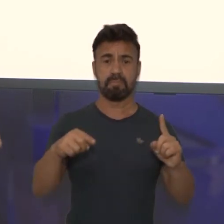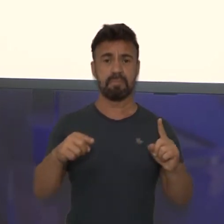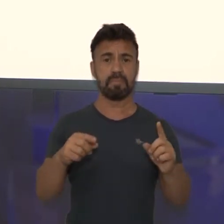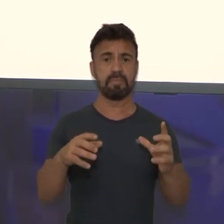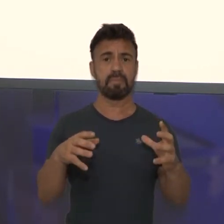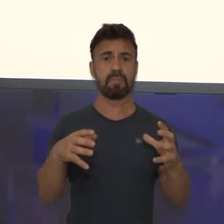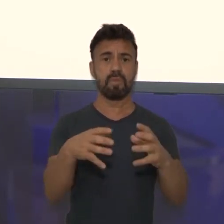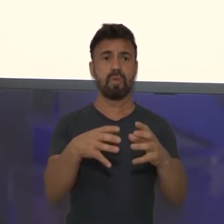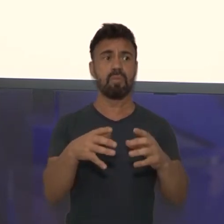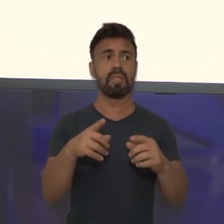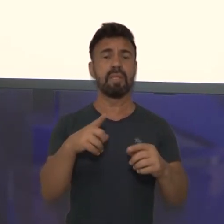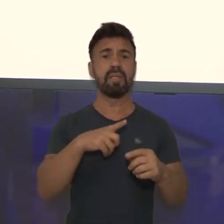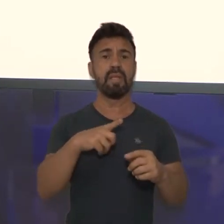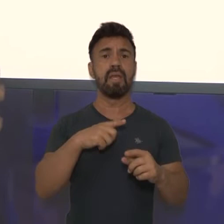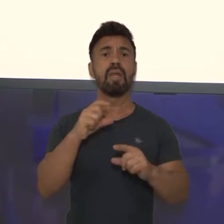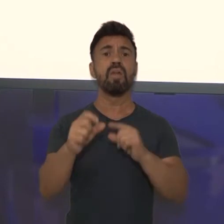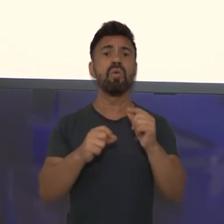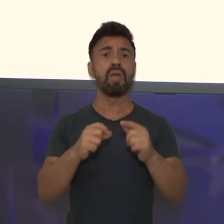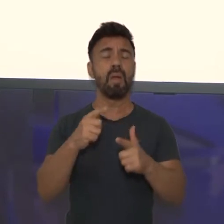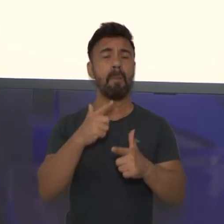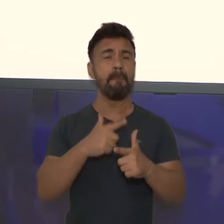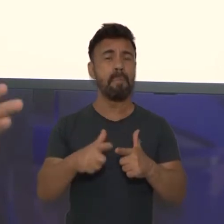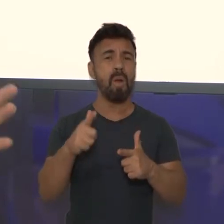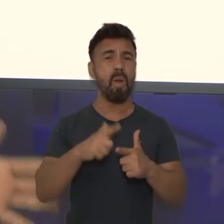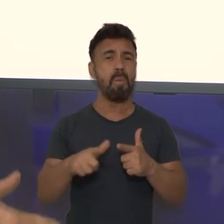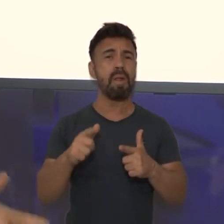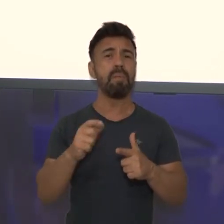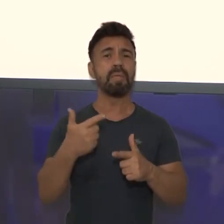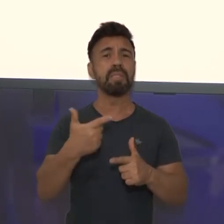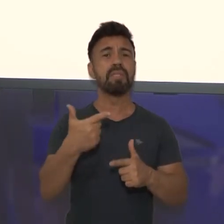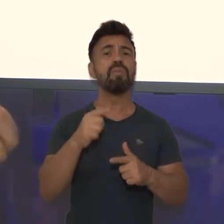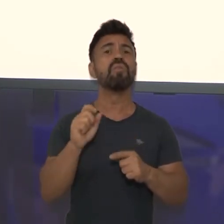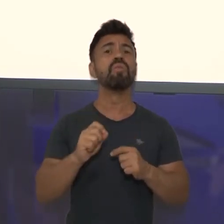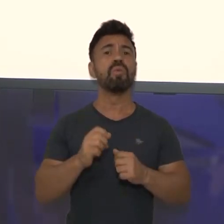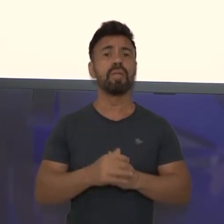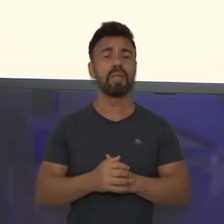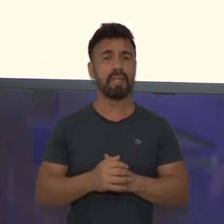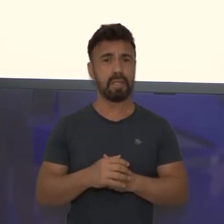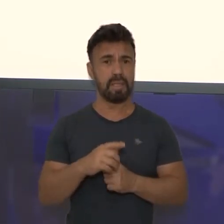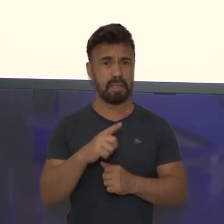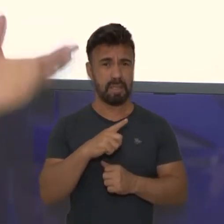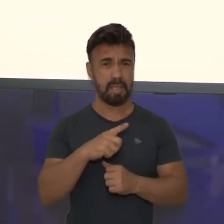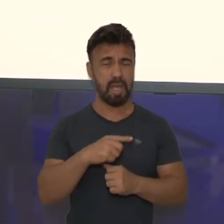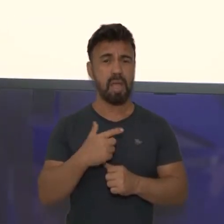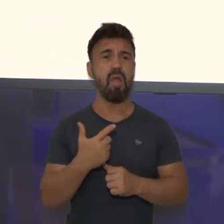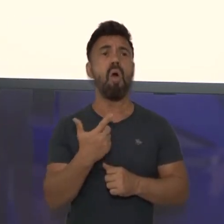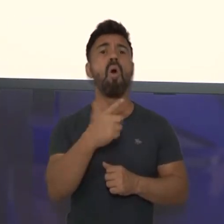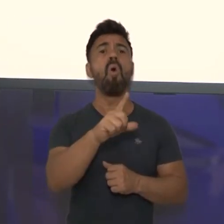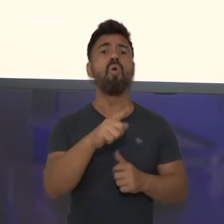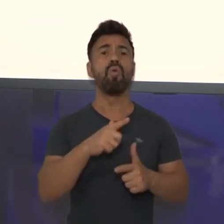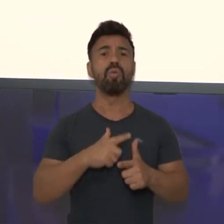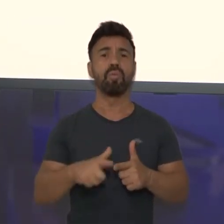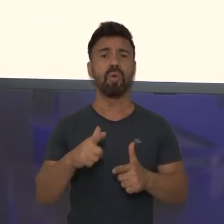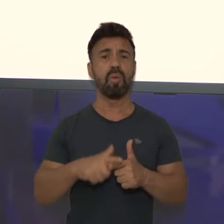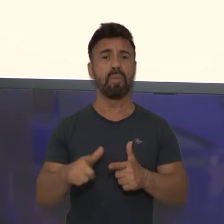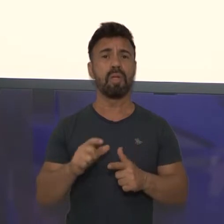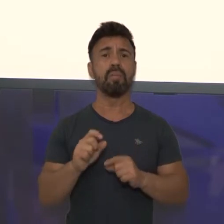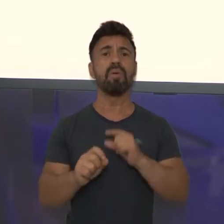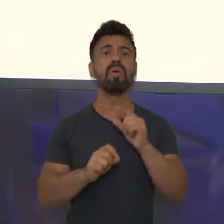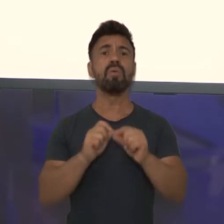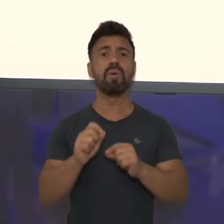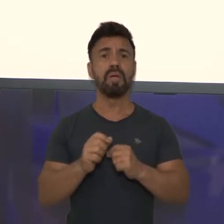grupo. Mas se existe um problema secundário aí, né, se existe algum outro problema que pode